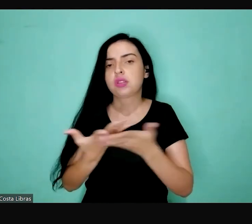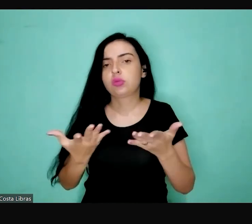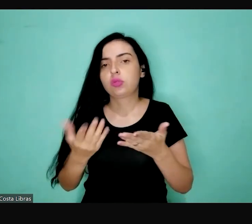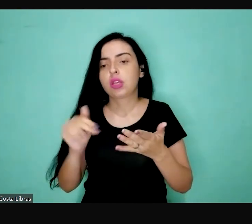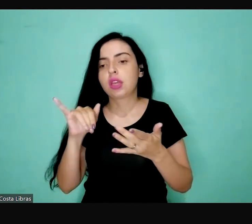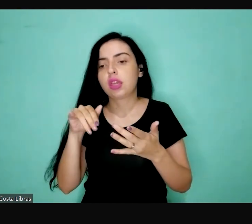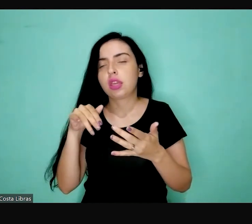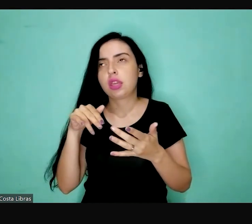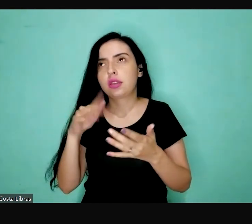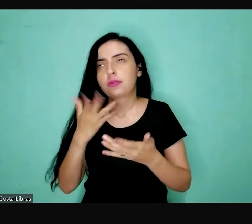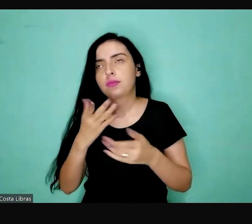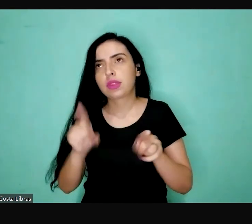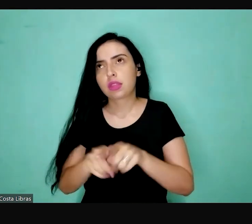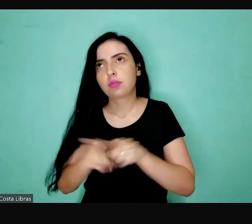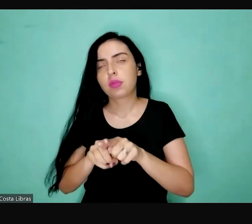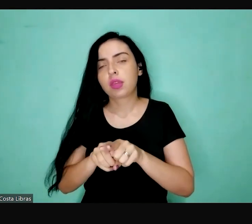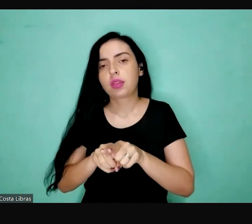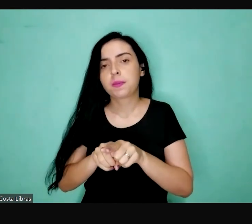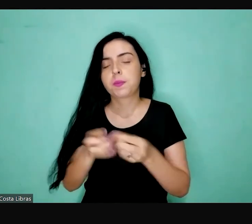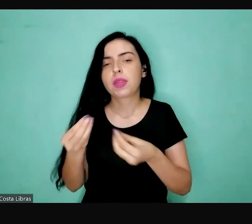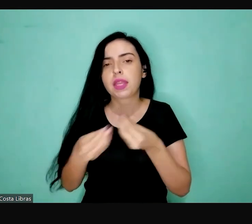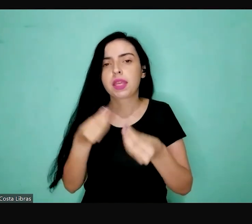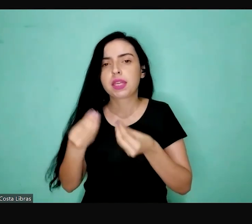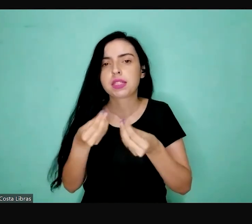e também aqueles que